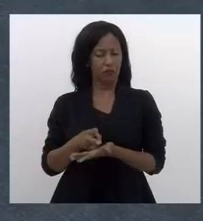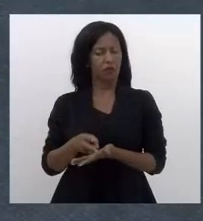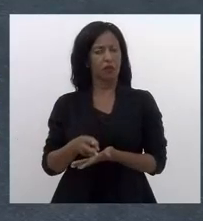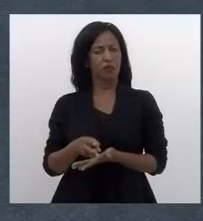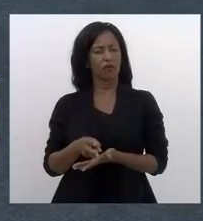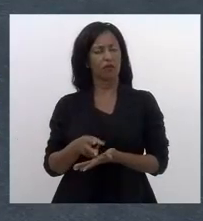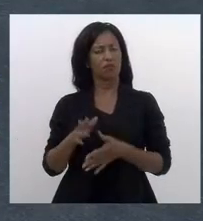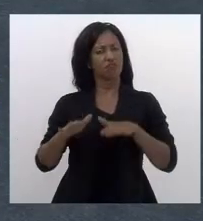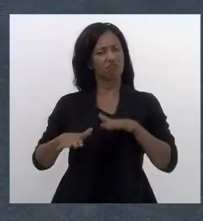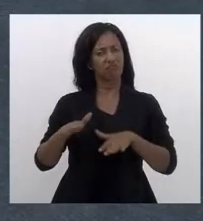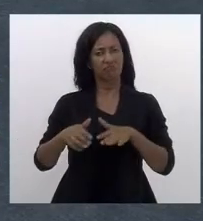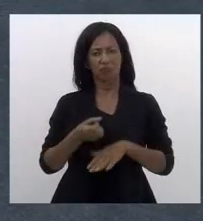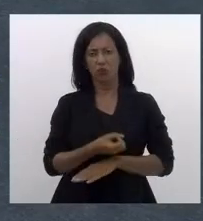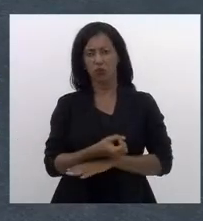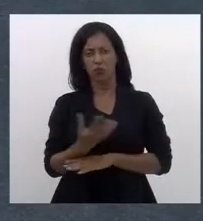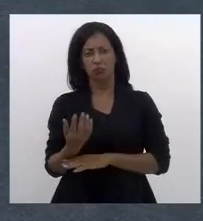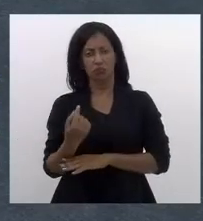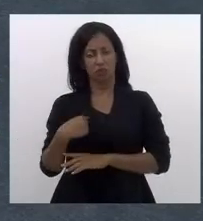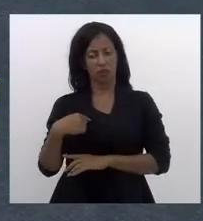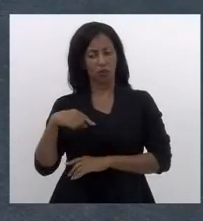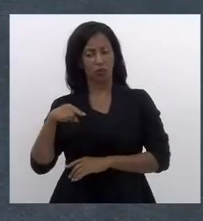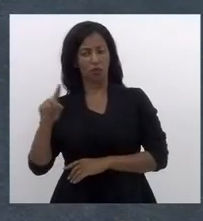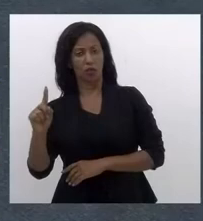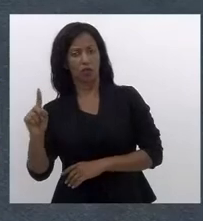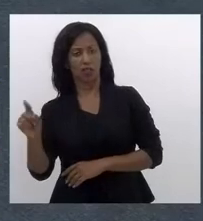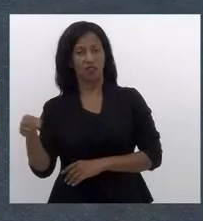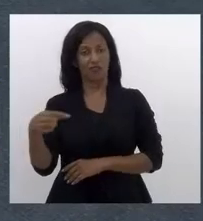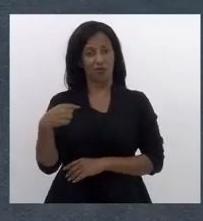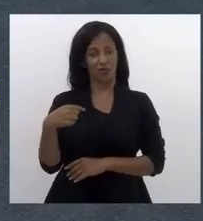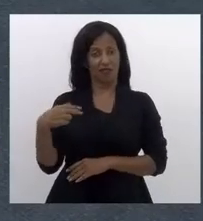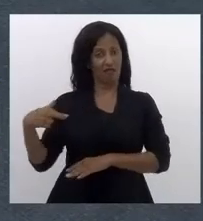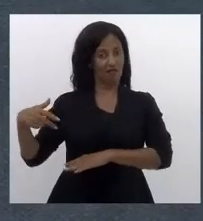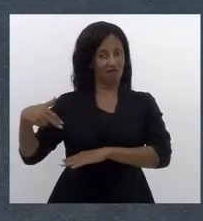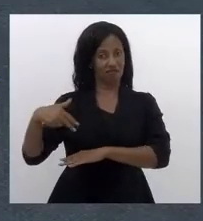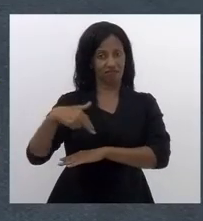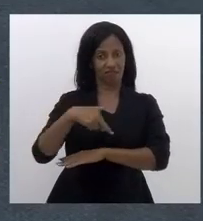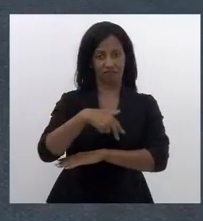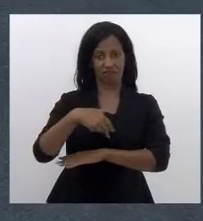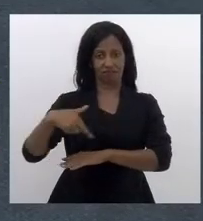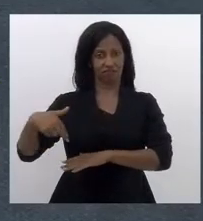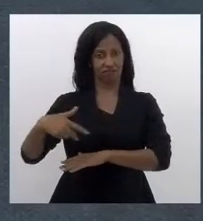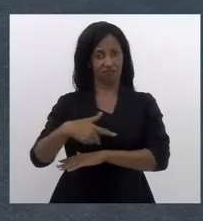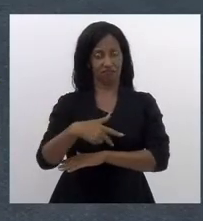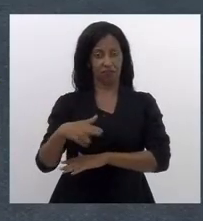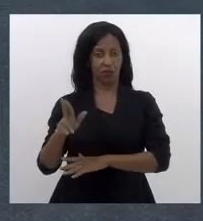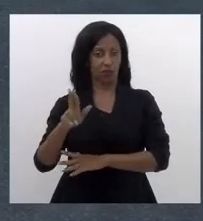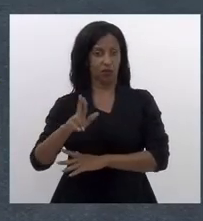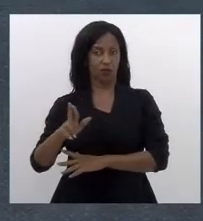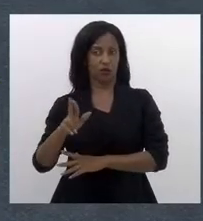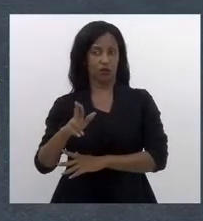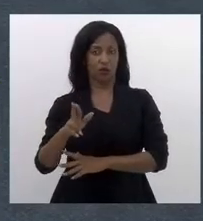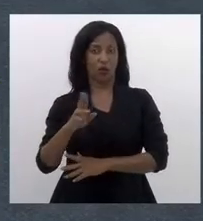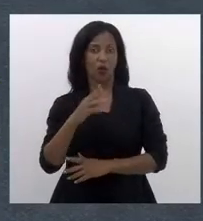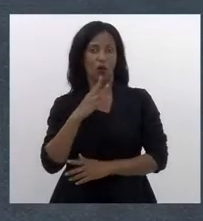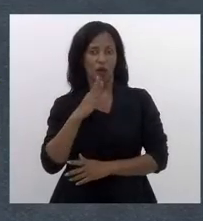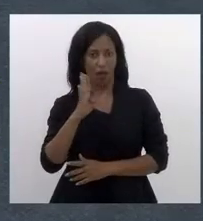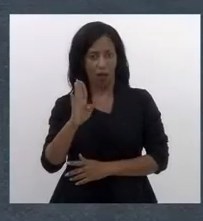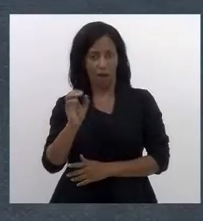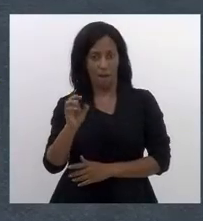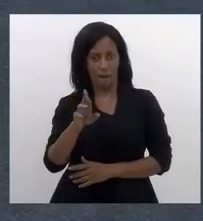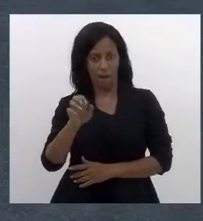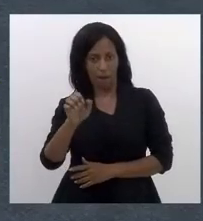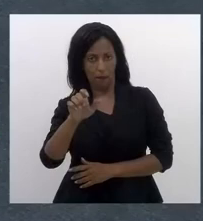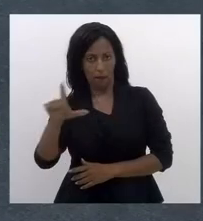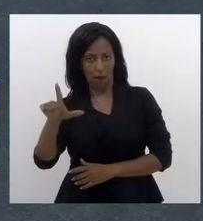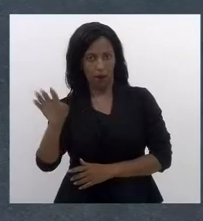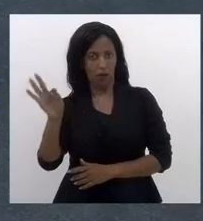vezes, ia e voltava a pé para a Universidade do Estado do Rio de Janeiro. Quem conhece Borel é um pouquinho distante.